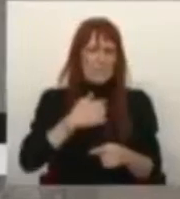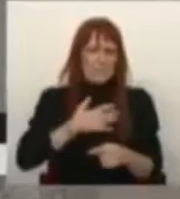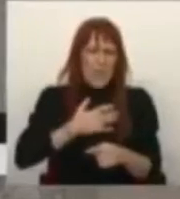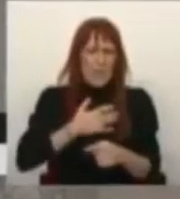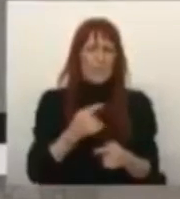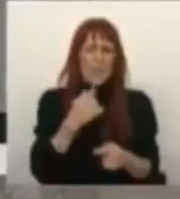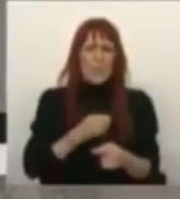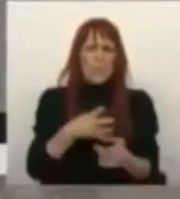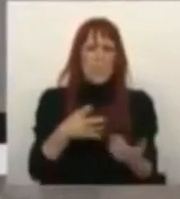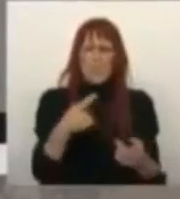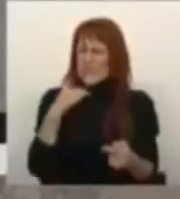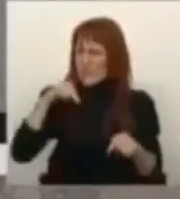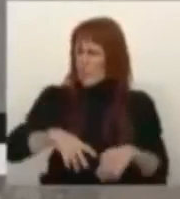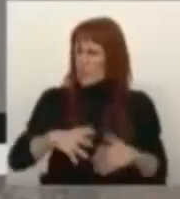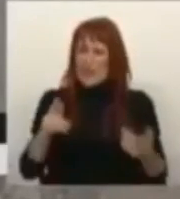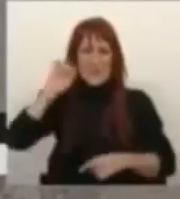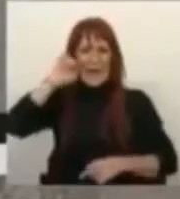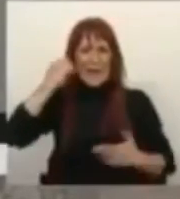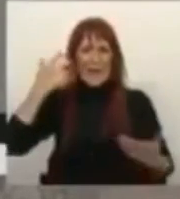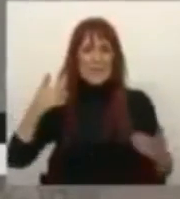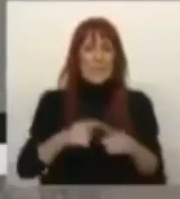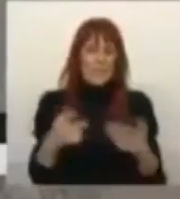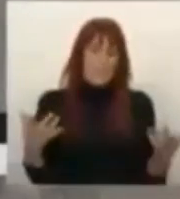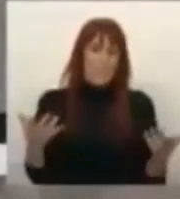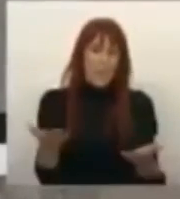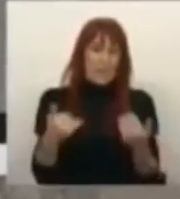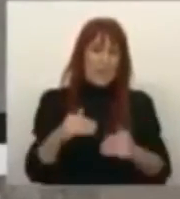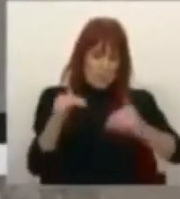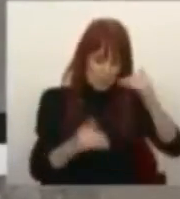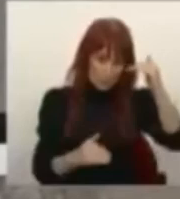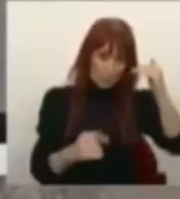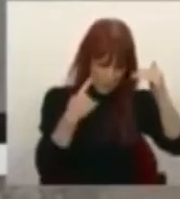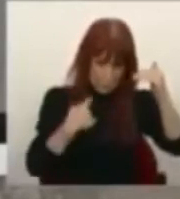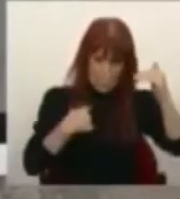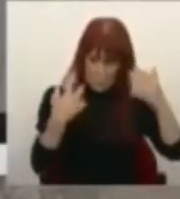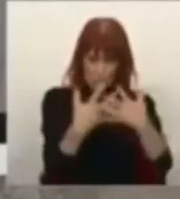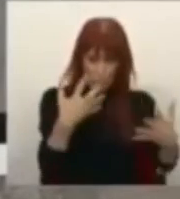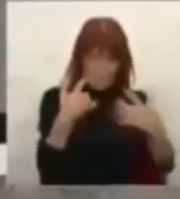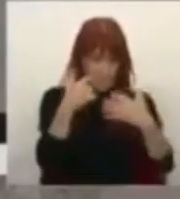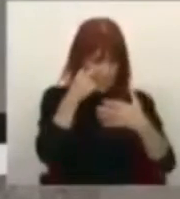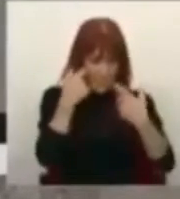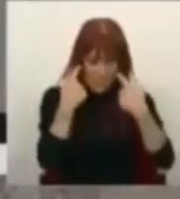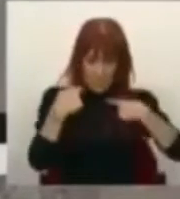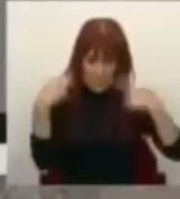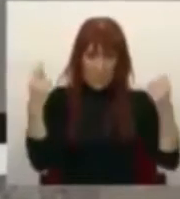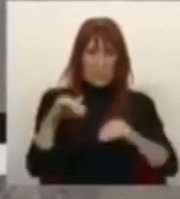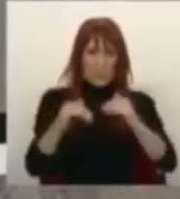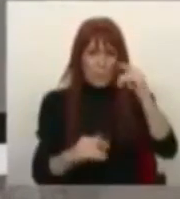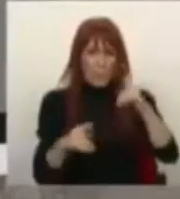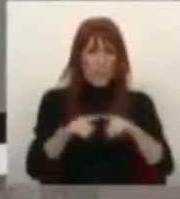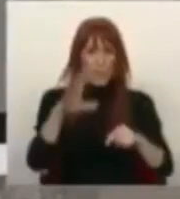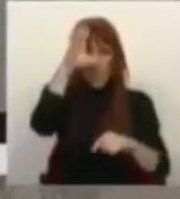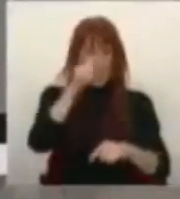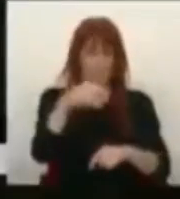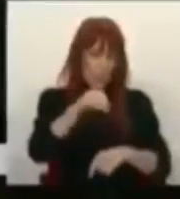e já muito disseram que hoje que esta crise traz as desigualdades ao cima e põe um mas uma destas igualdades a culpa